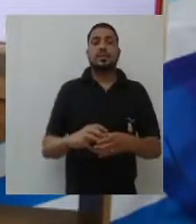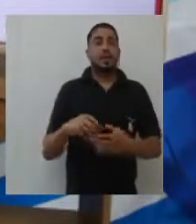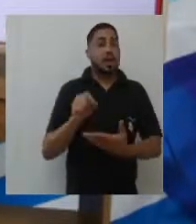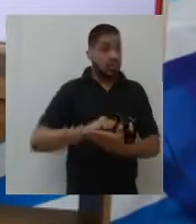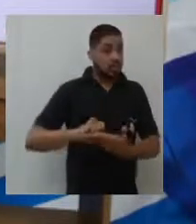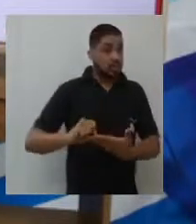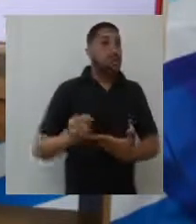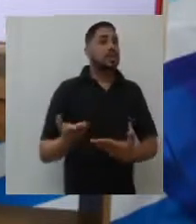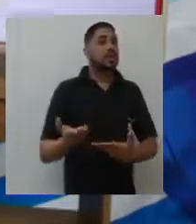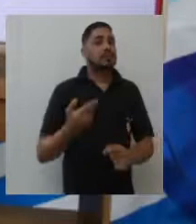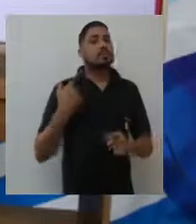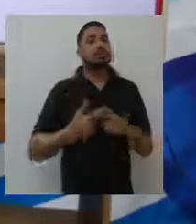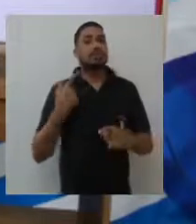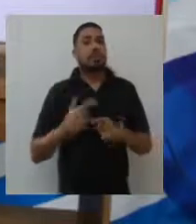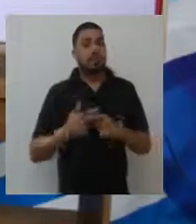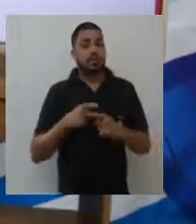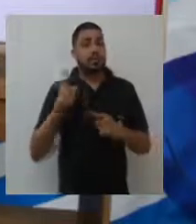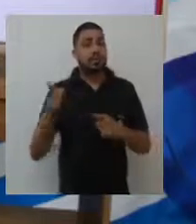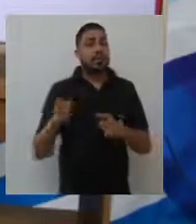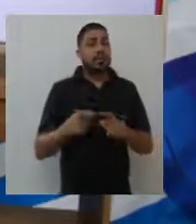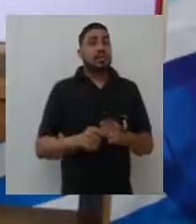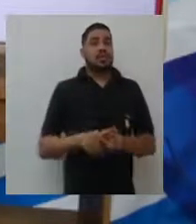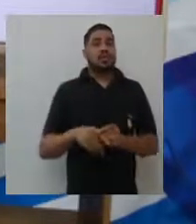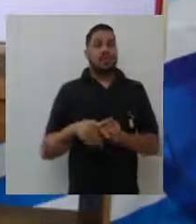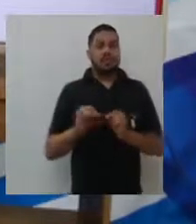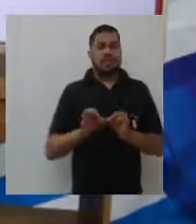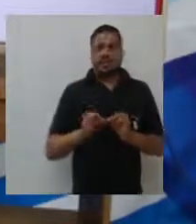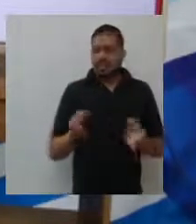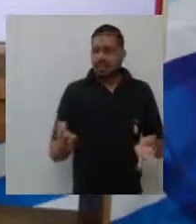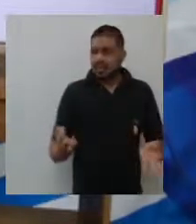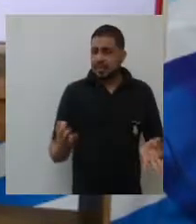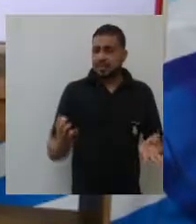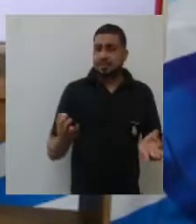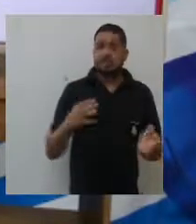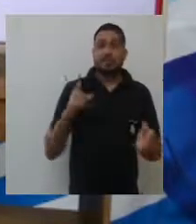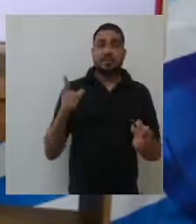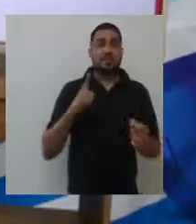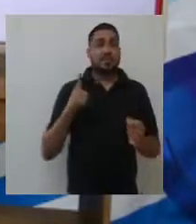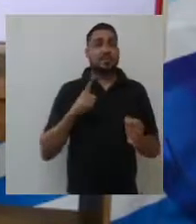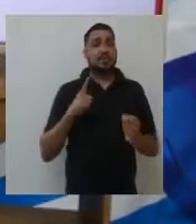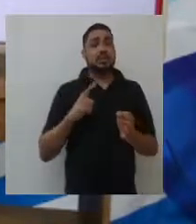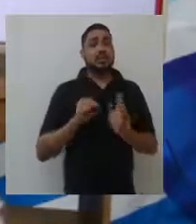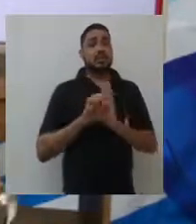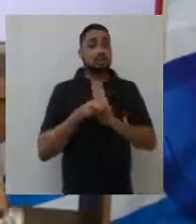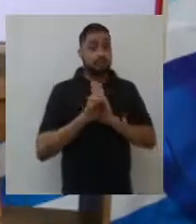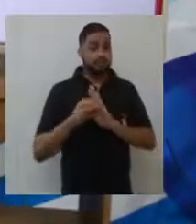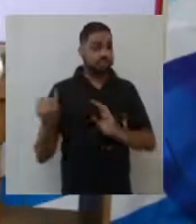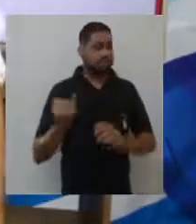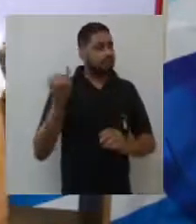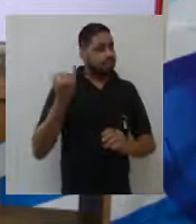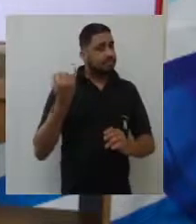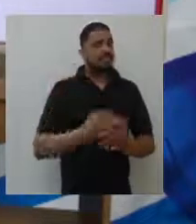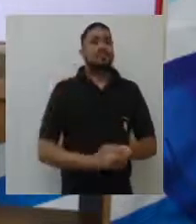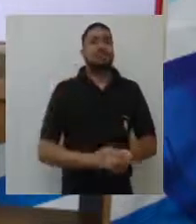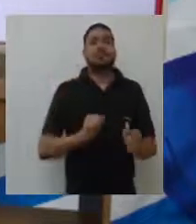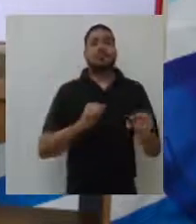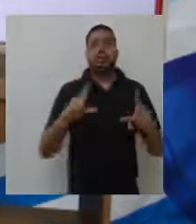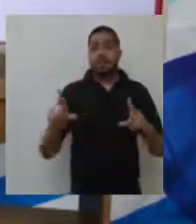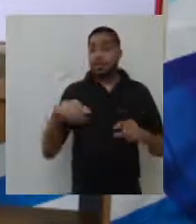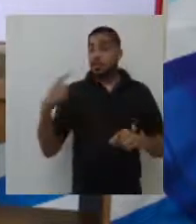aí, tá? Porque esse conceito simples é muito importante nesse assunto. Vamos para o próximo slide,